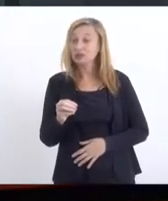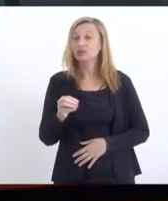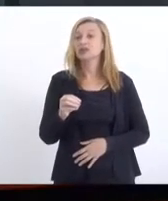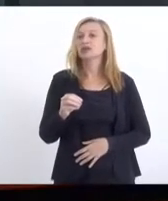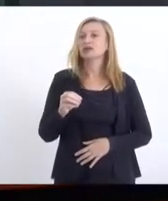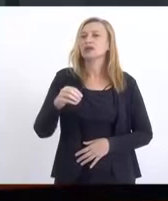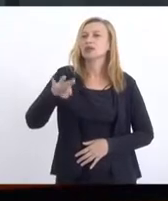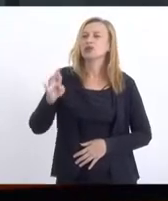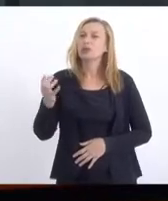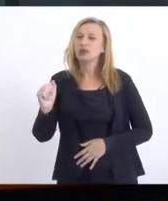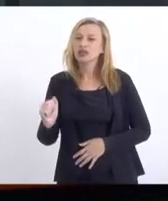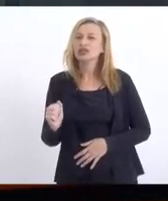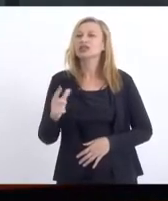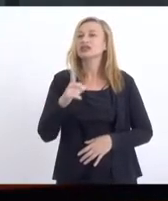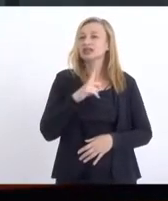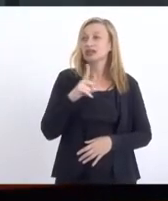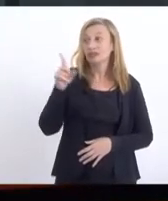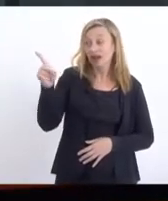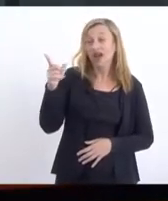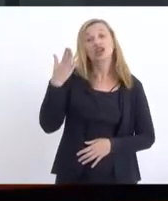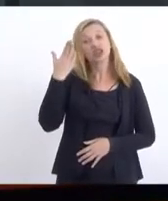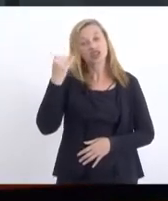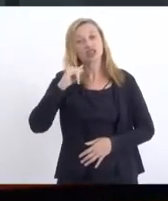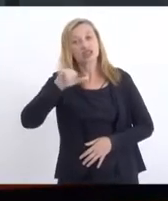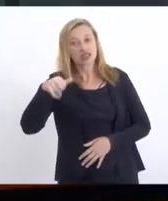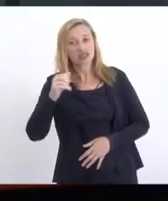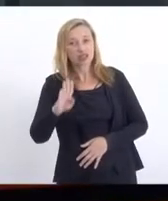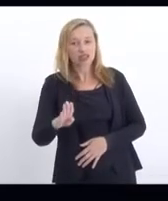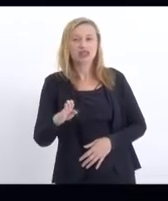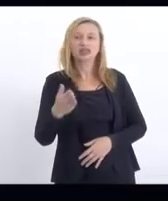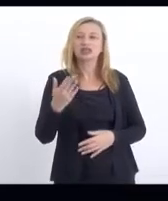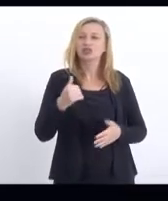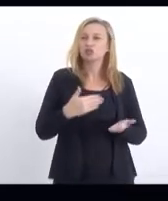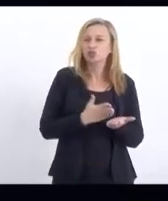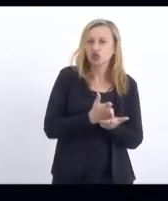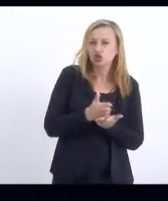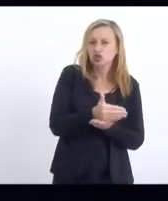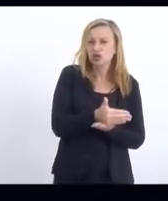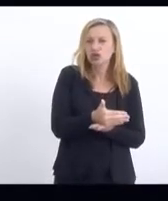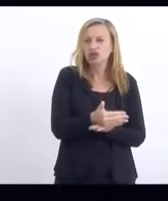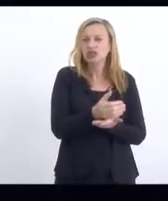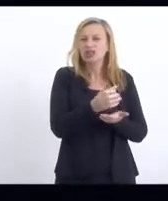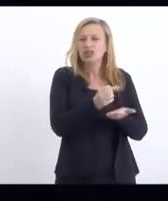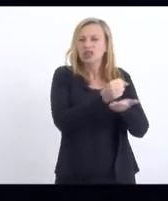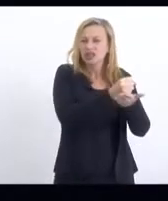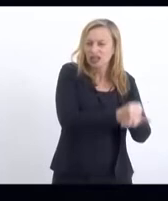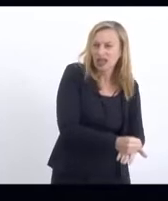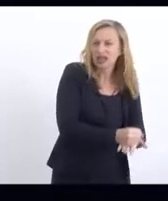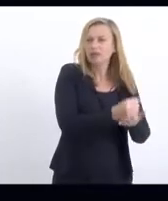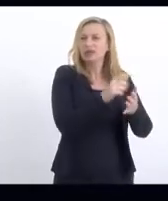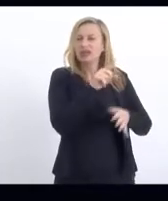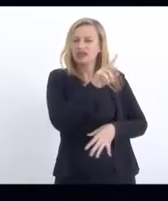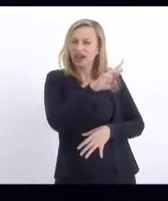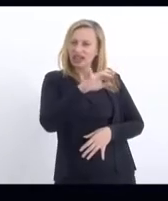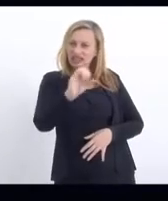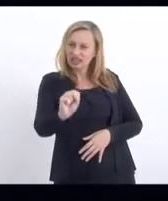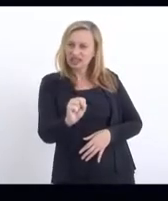metropolitano. Nós temos lá, o Jair sabe, nós temos um desvio para tirar a carga pesada de Varriçai,